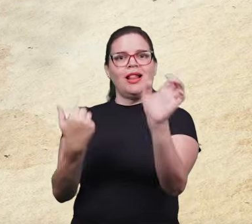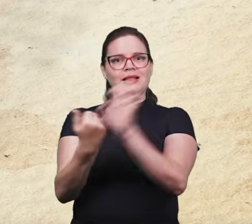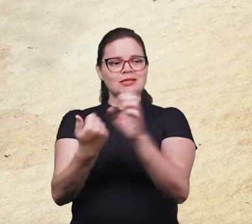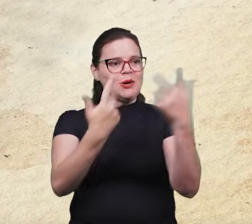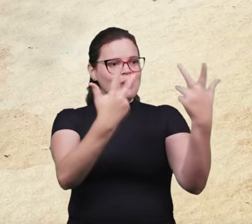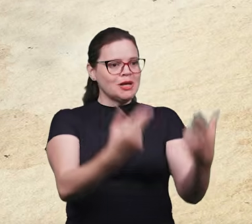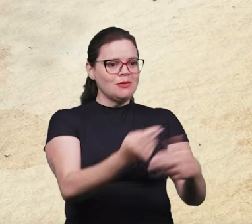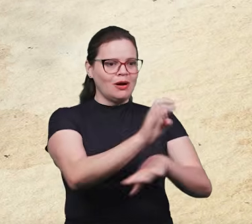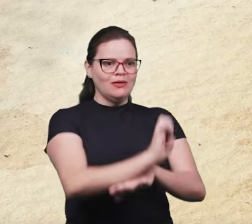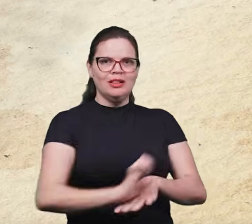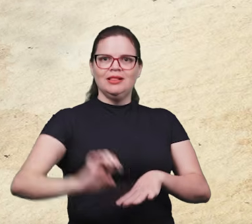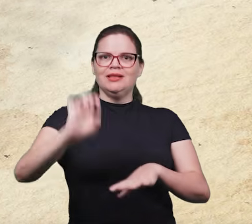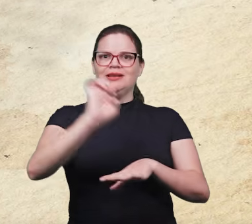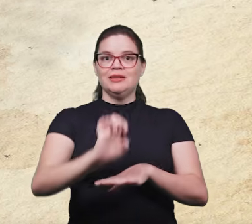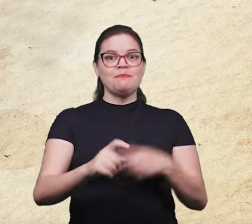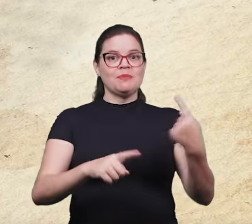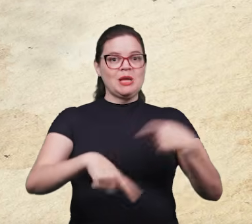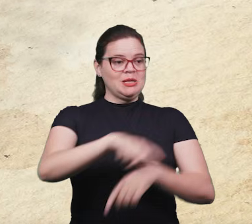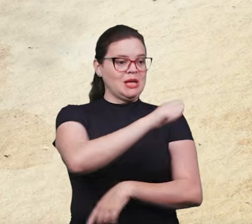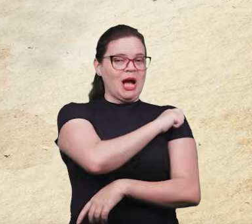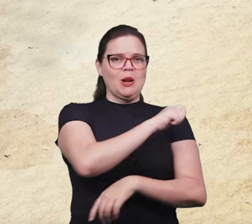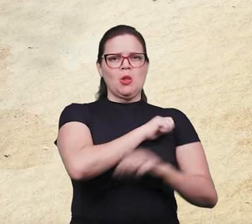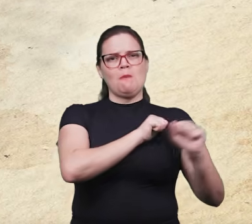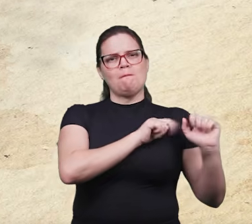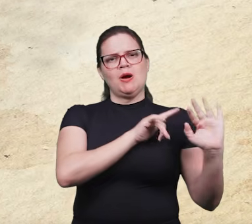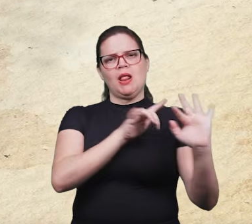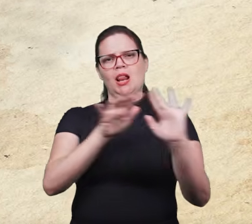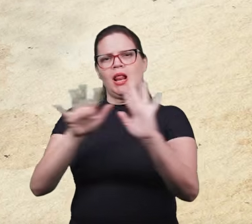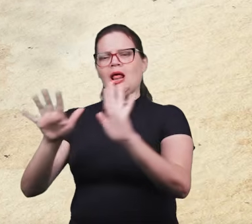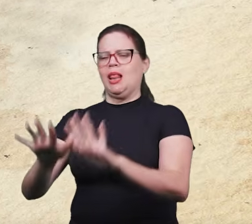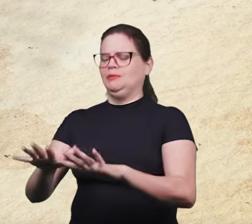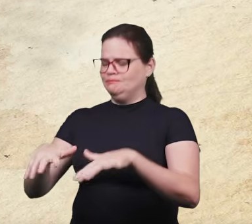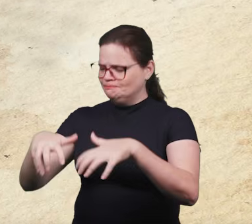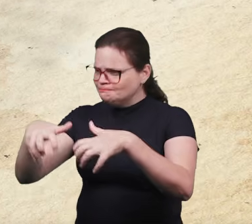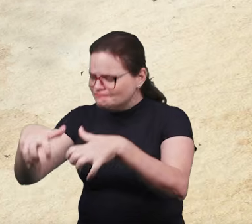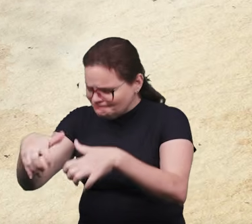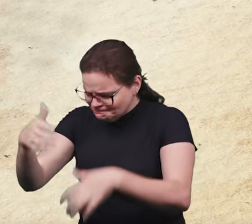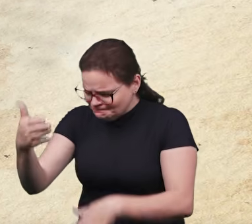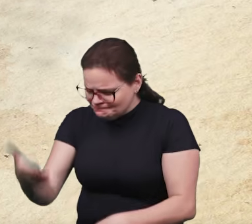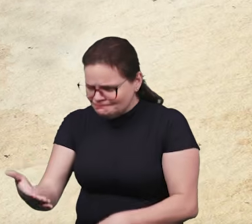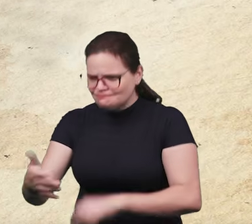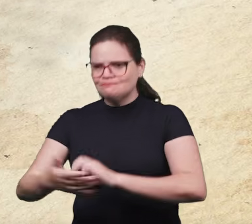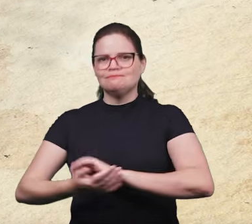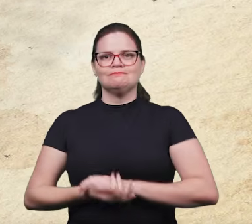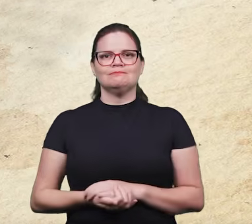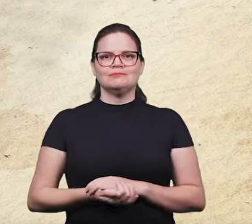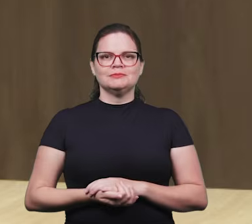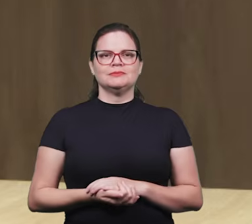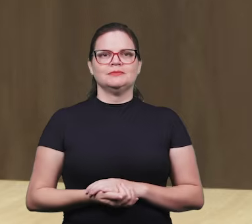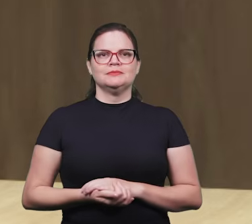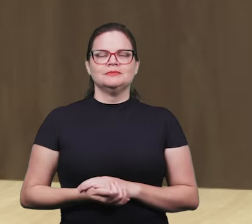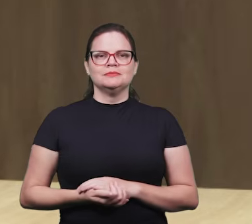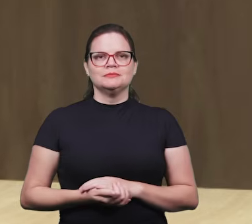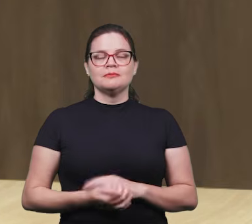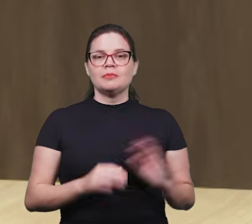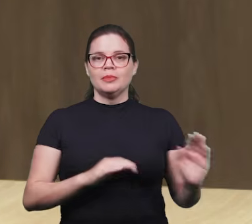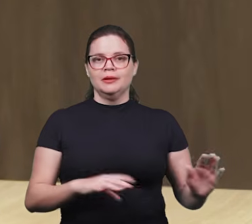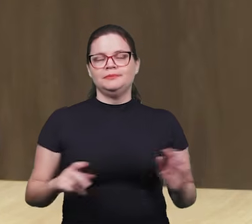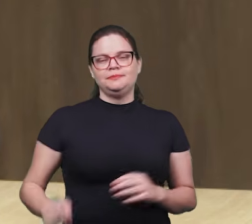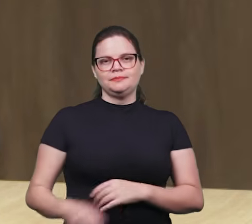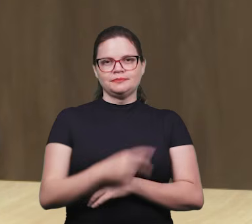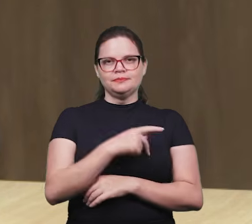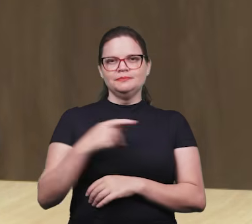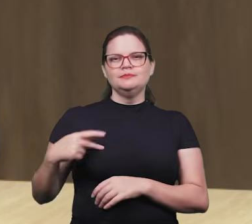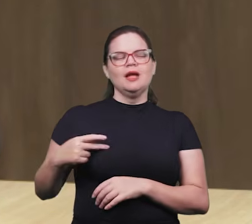Eliseu. E vieram-lhe ao encontro e se prostraram diante dele em terra. Pastor